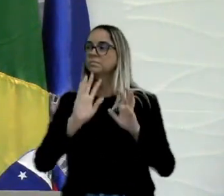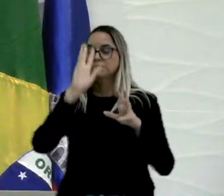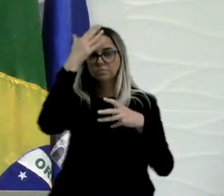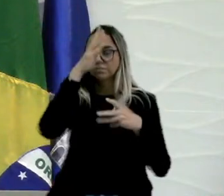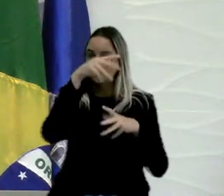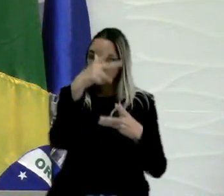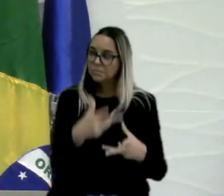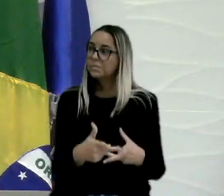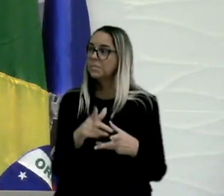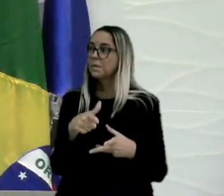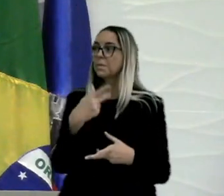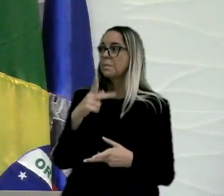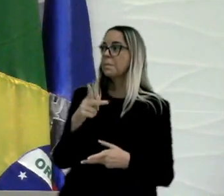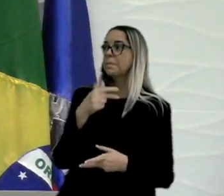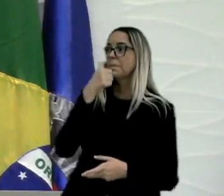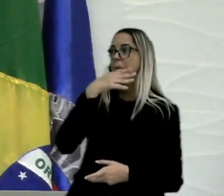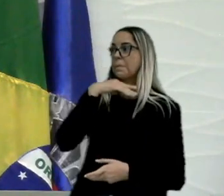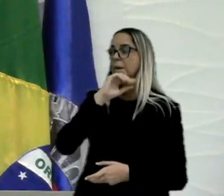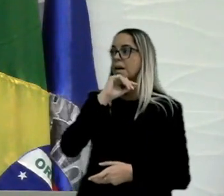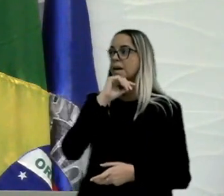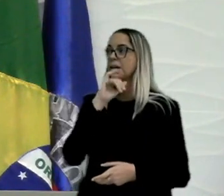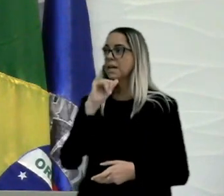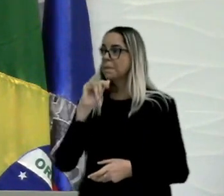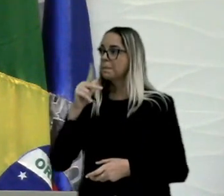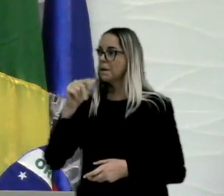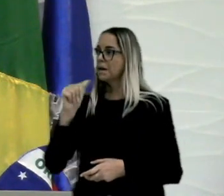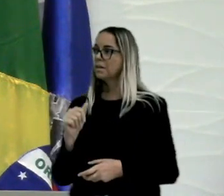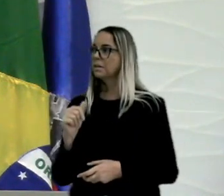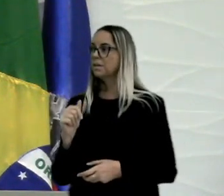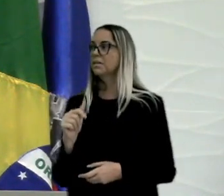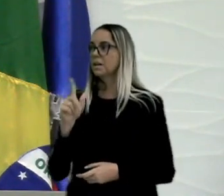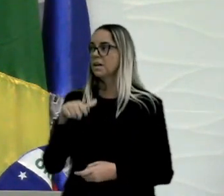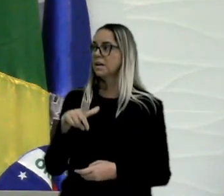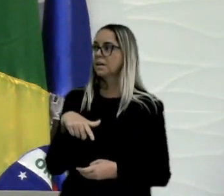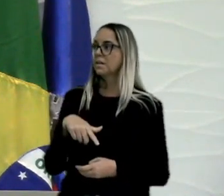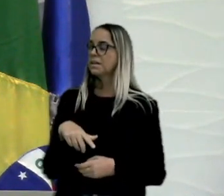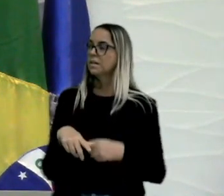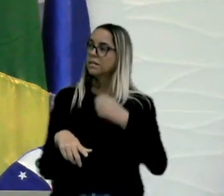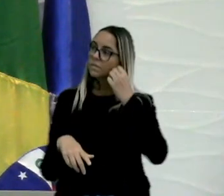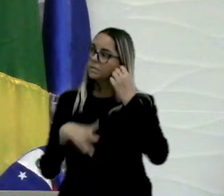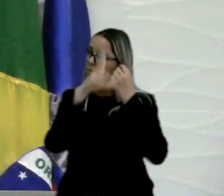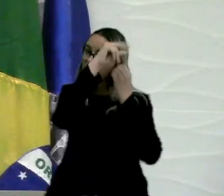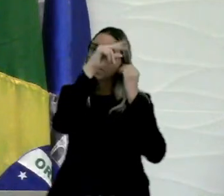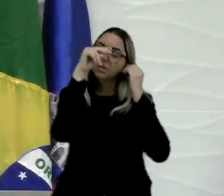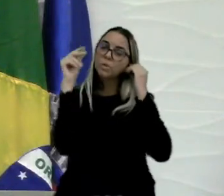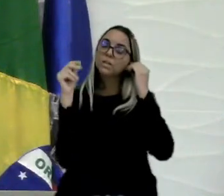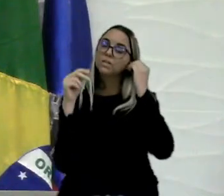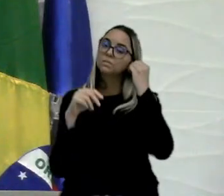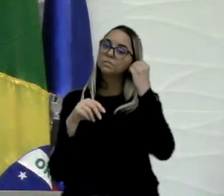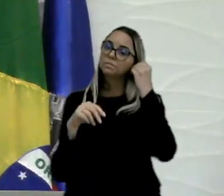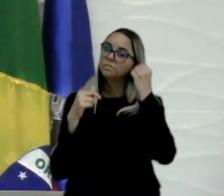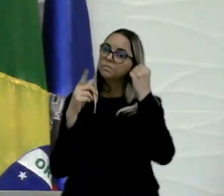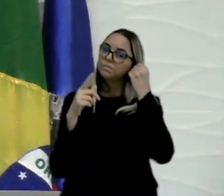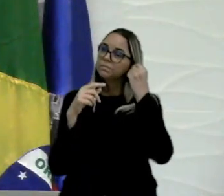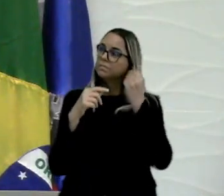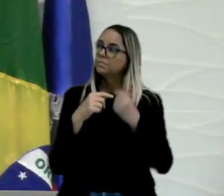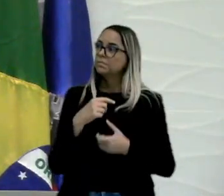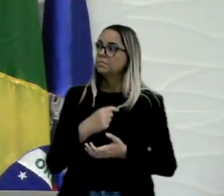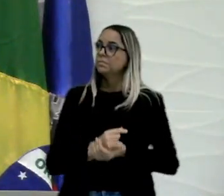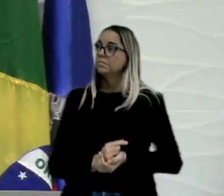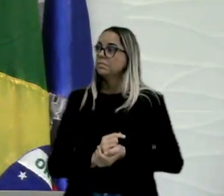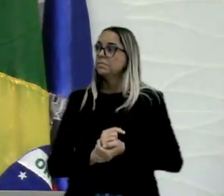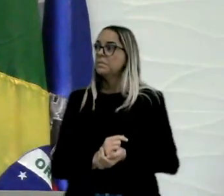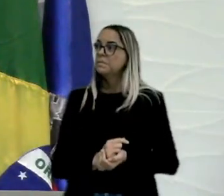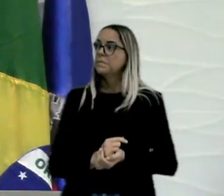trabalhava era pelo Ipa não era pela era pelo Ipa não era era ah pela prefeitura eu achava muito interessante quanto